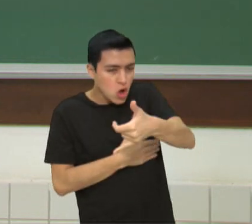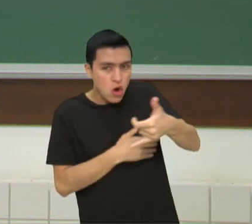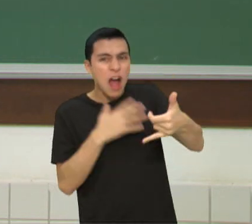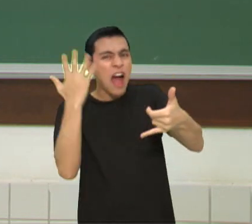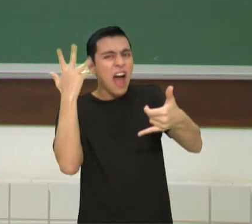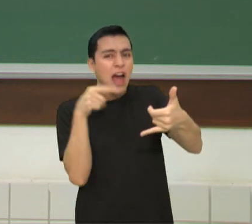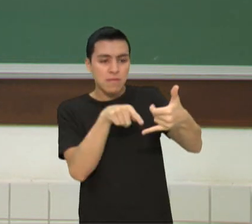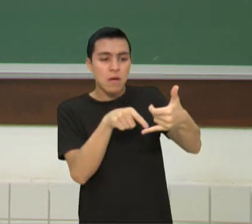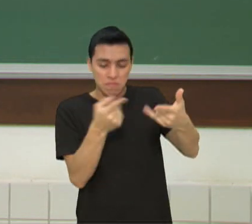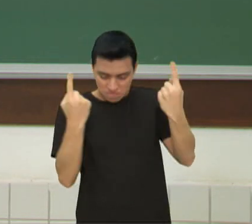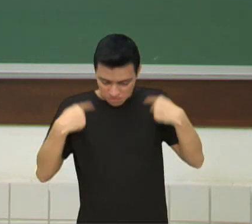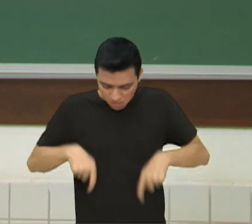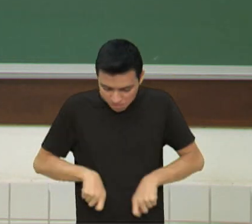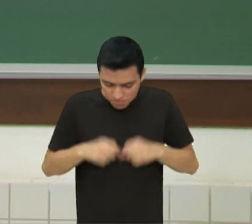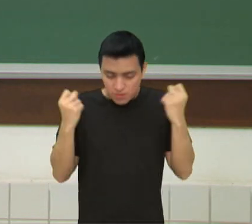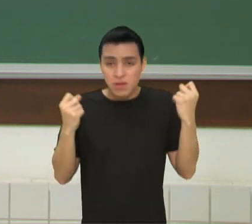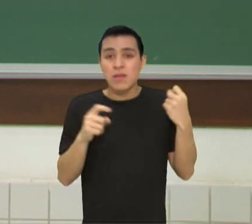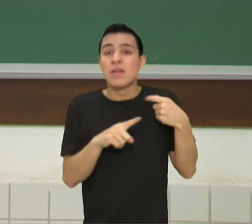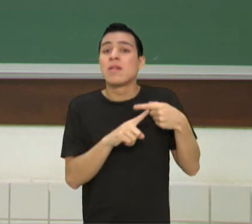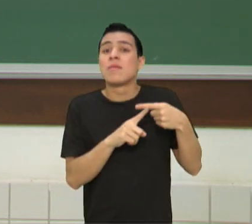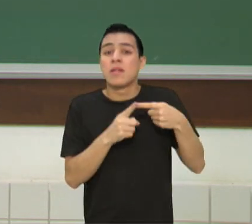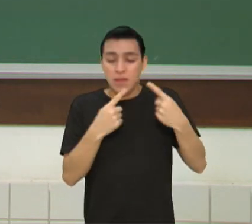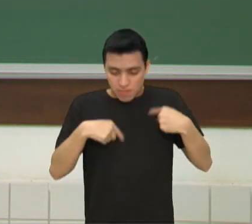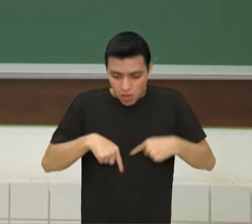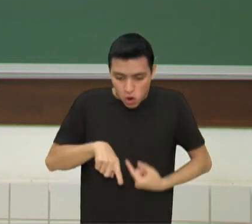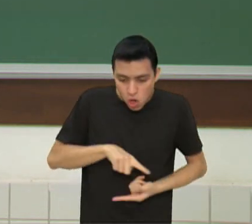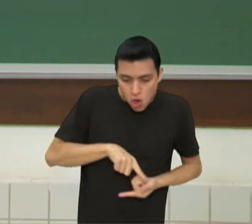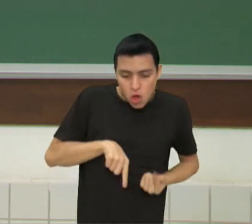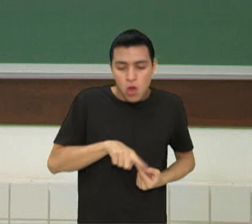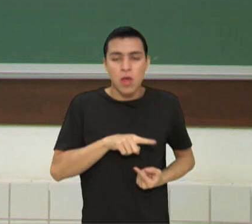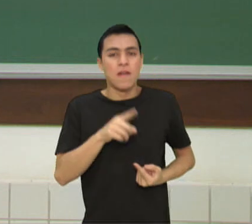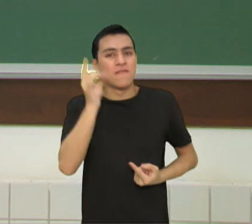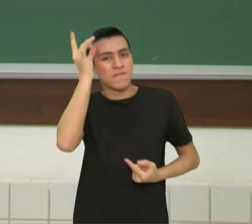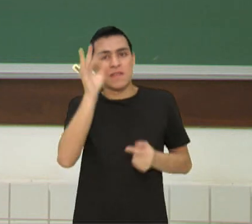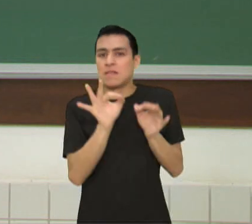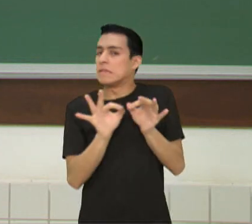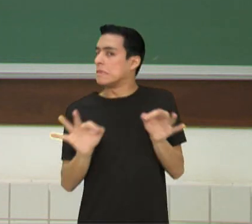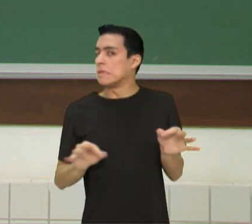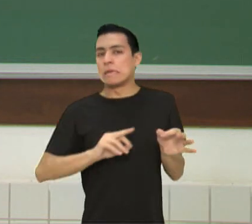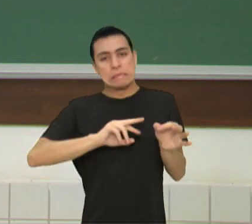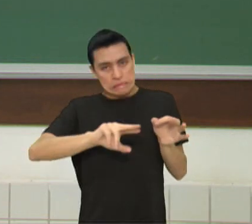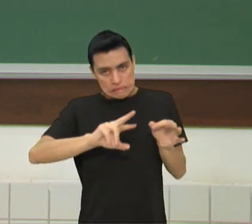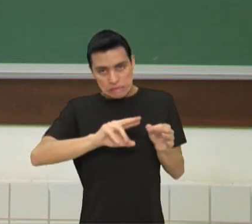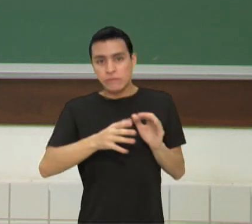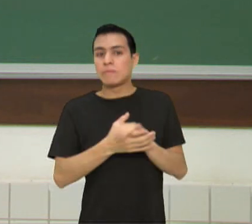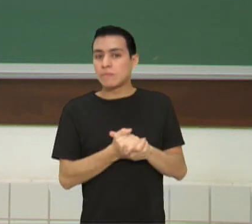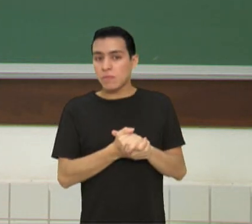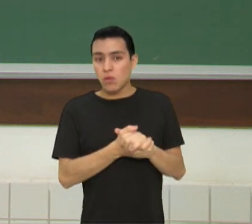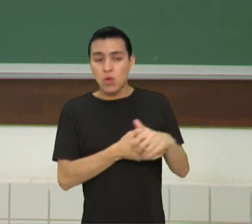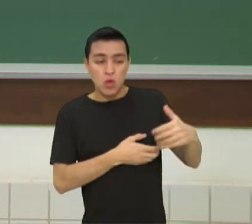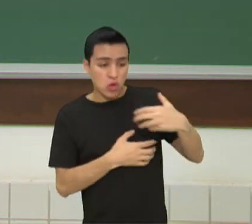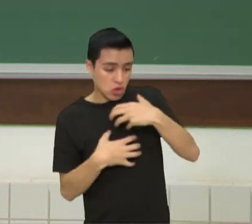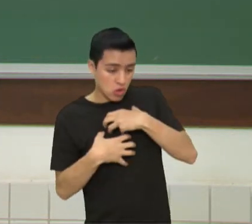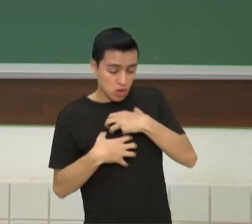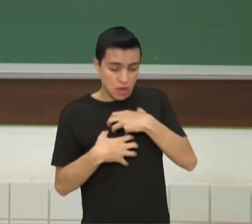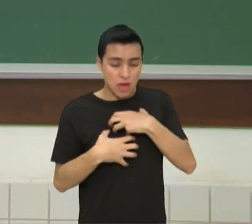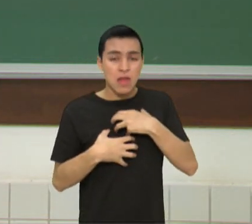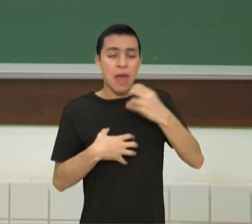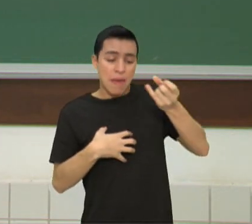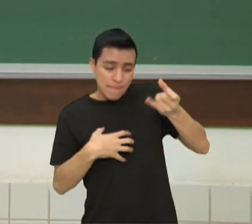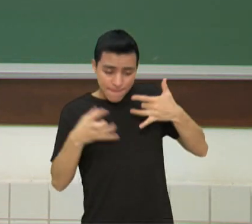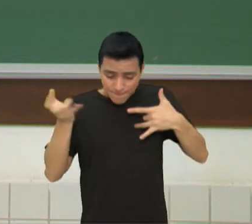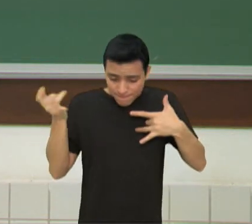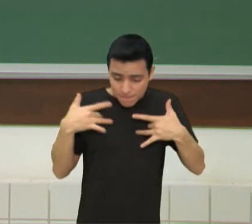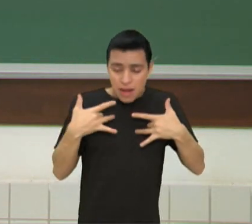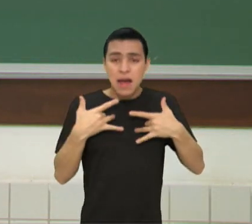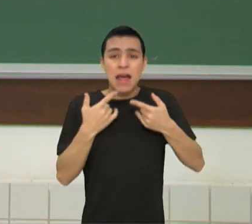problemas graves, porque a digestão dela não é tão simples, a maneira como ela fica disposta no sangue é